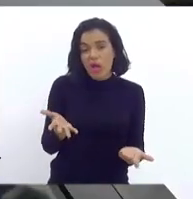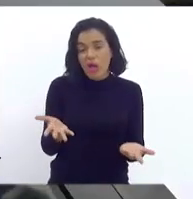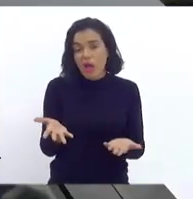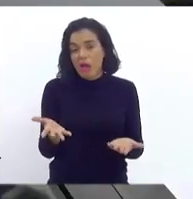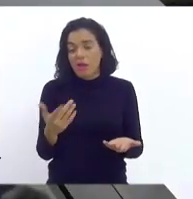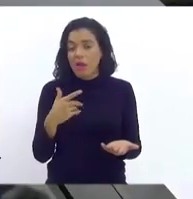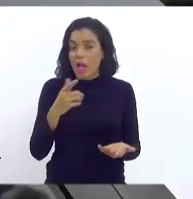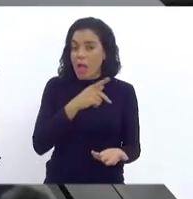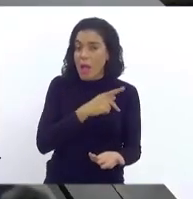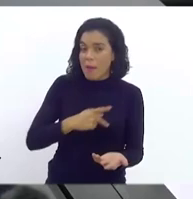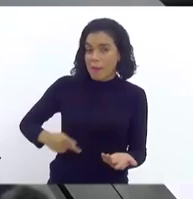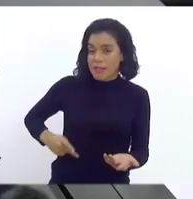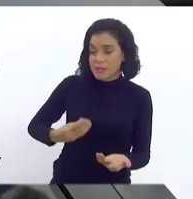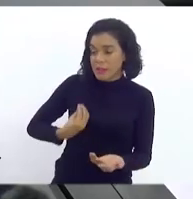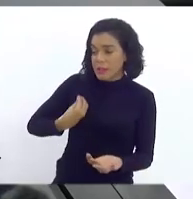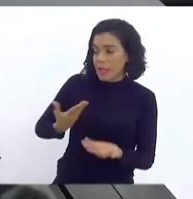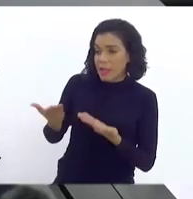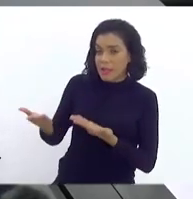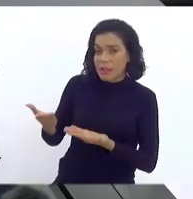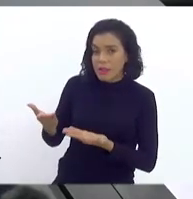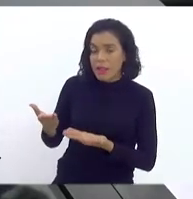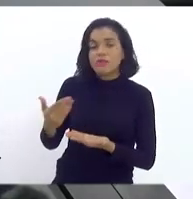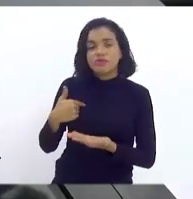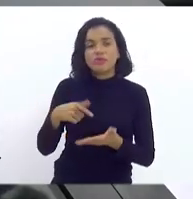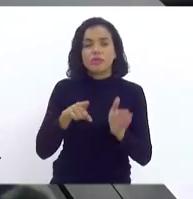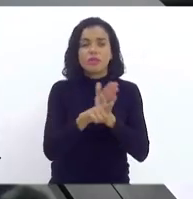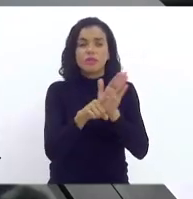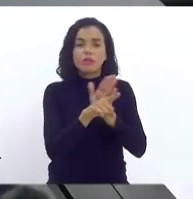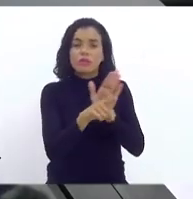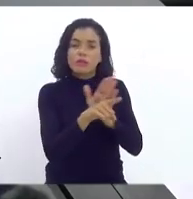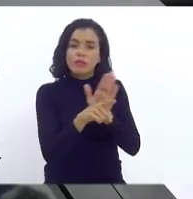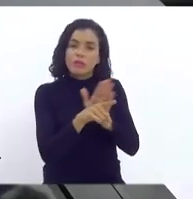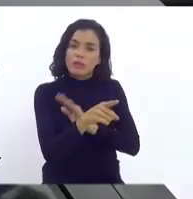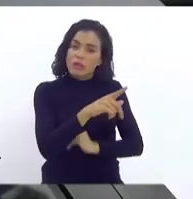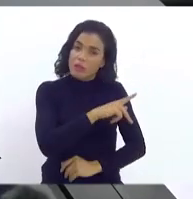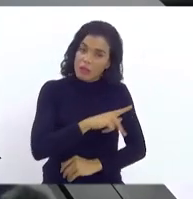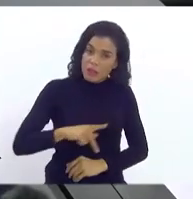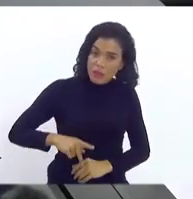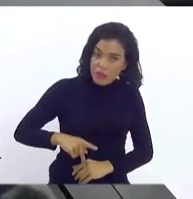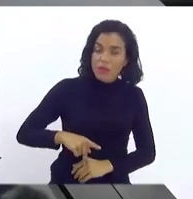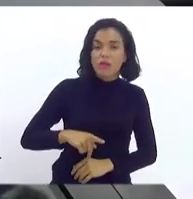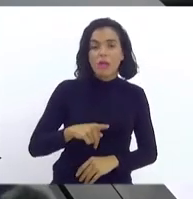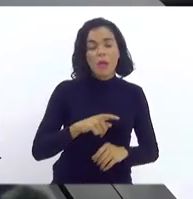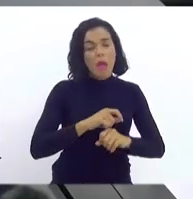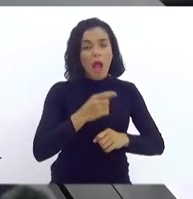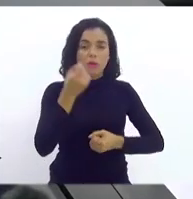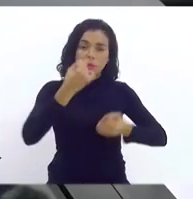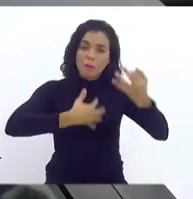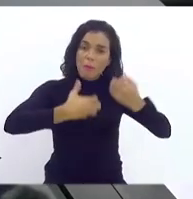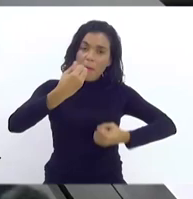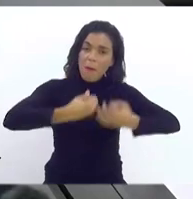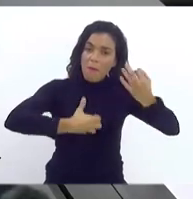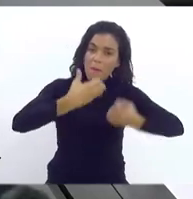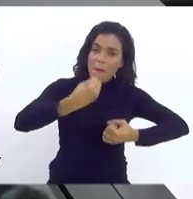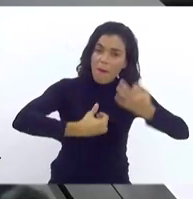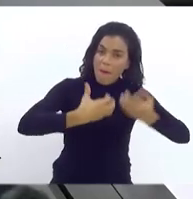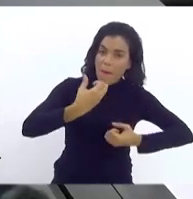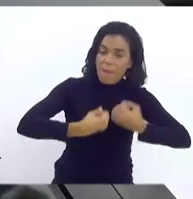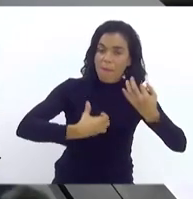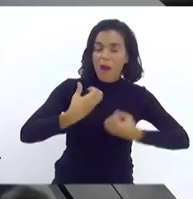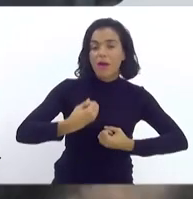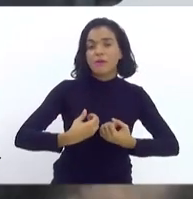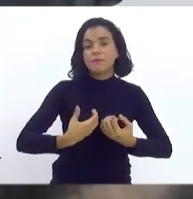tendo em vista a presença da própria presidente. A gente faz a oitiva hoje dessa forma, com a presidente, fazendo uma explanação, e vou colocar a deliberação também de Vossa